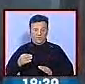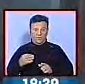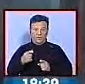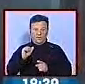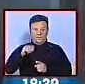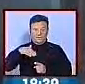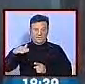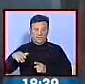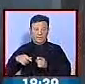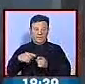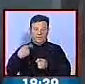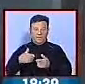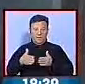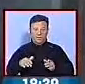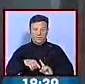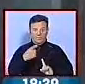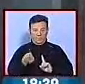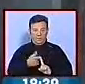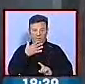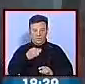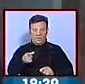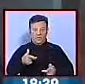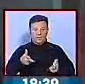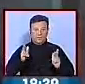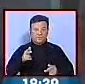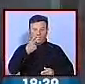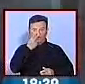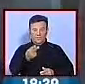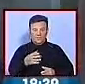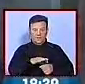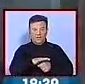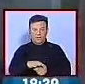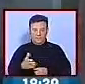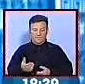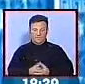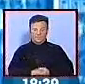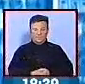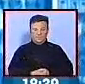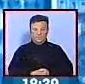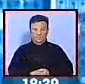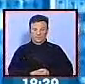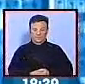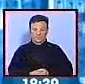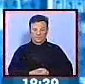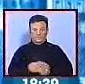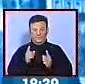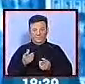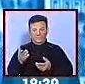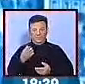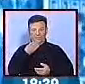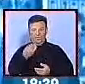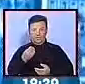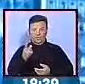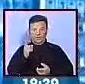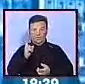da Ciência, ele está aberto todo o ano e disponível para visitas guiadas. E é assim que os jovens